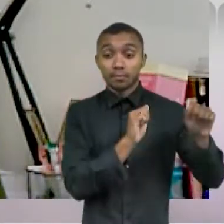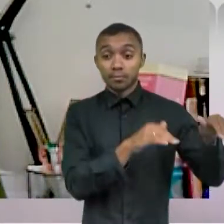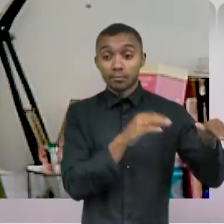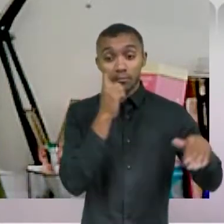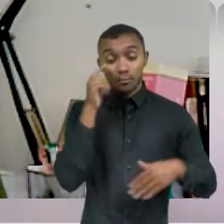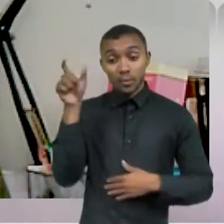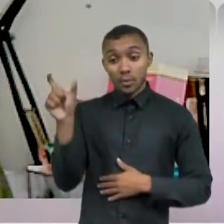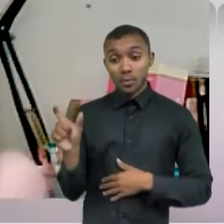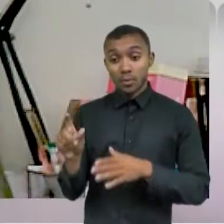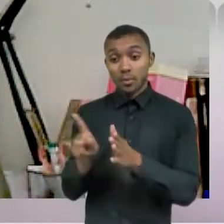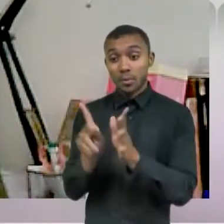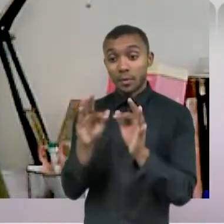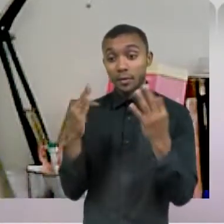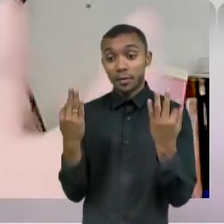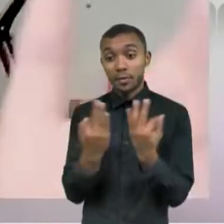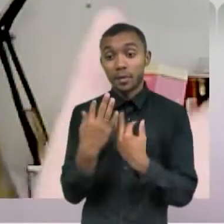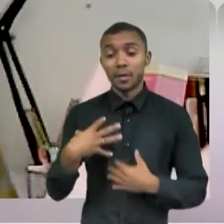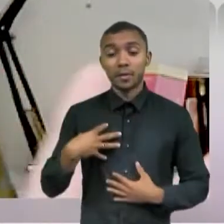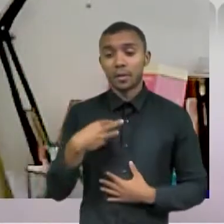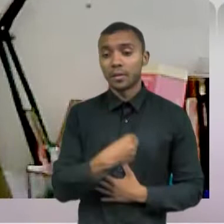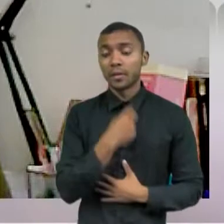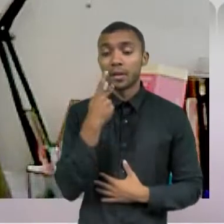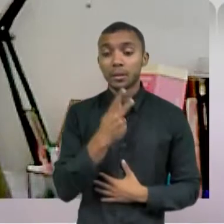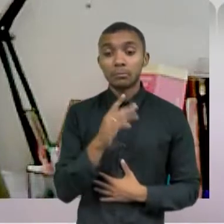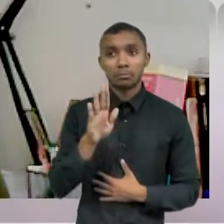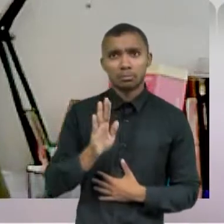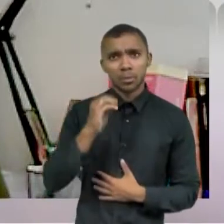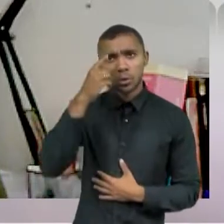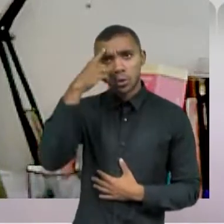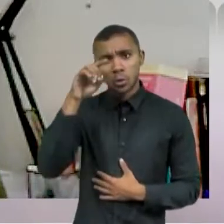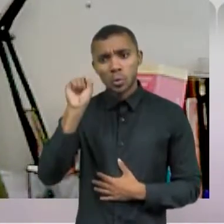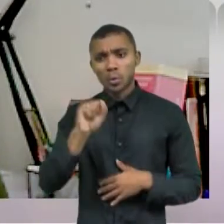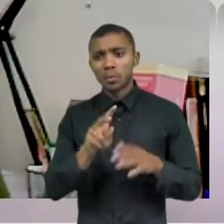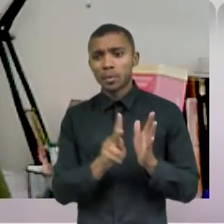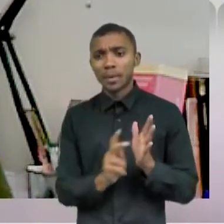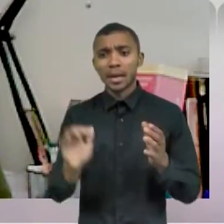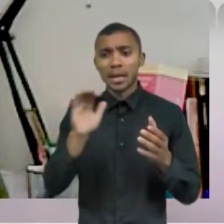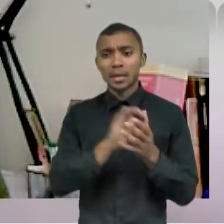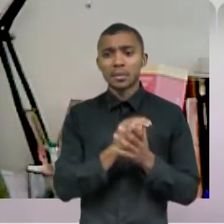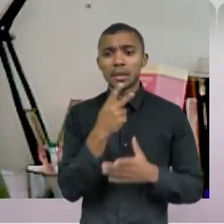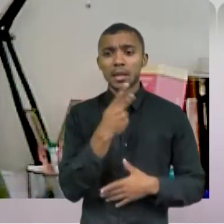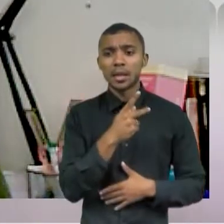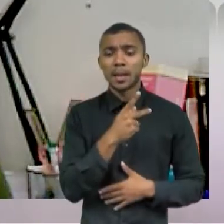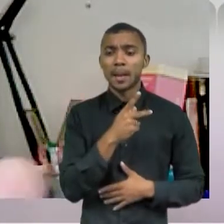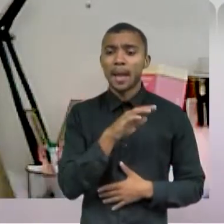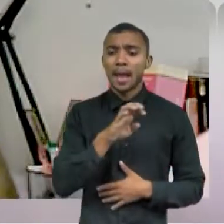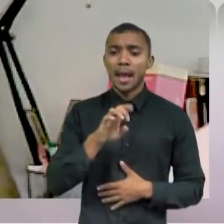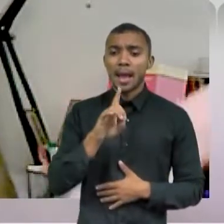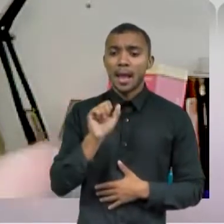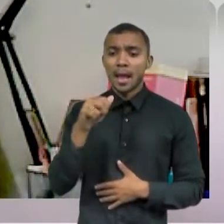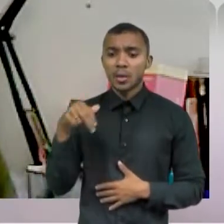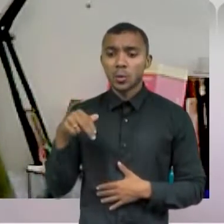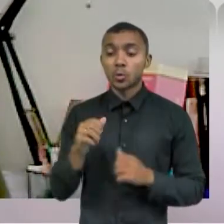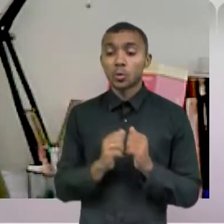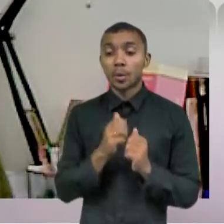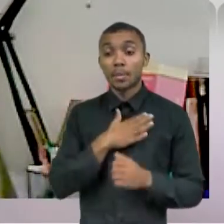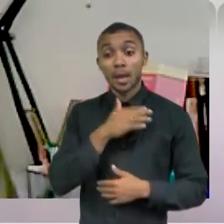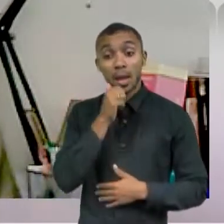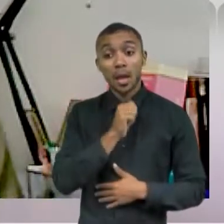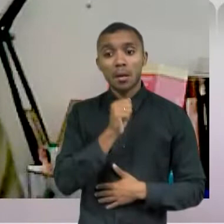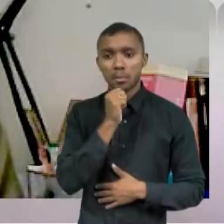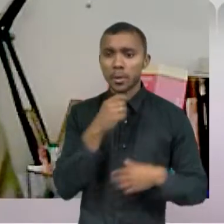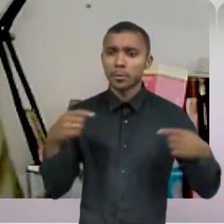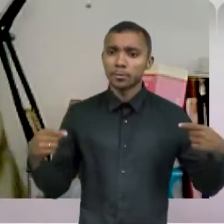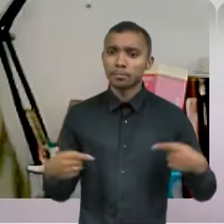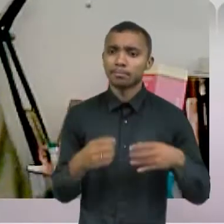da família, as filhas, sugeriram: ah, dia 8 é o dia de casamento do Edson com Yolanda. Por que não? Disse: ótimo, uma ótima